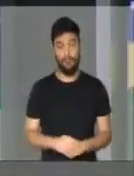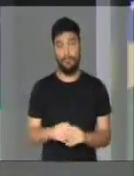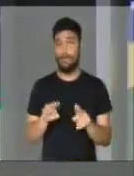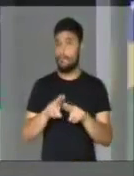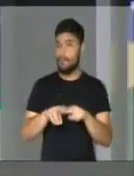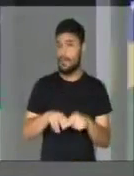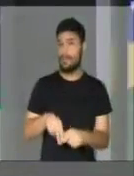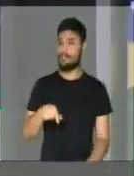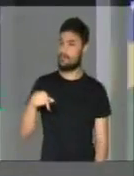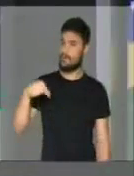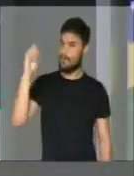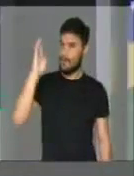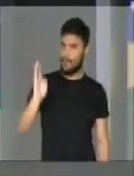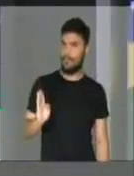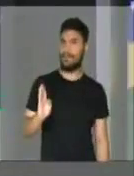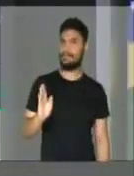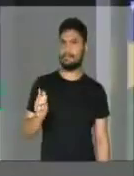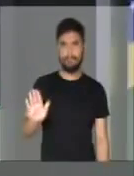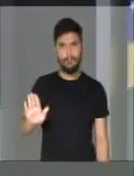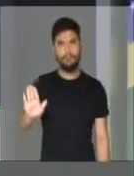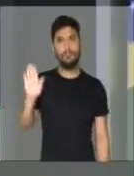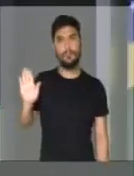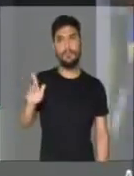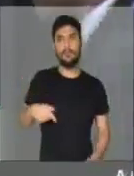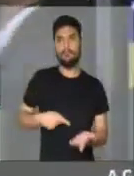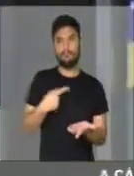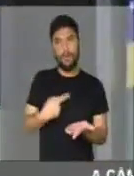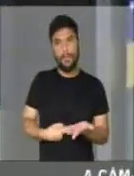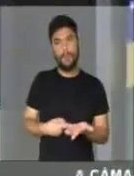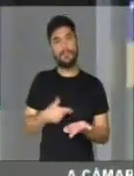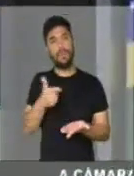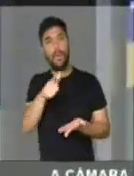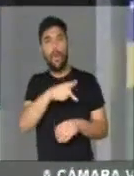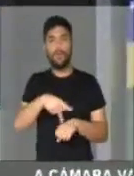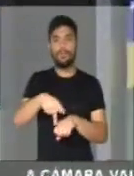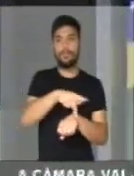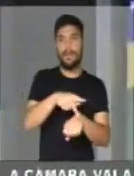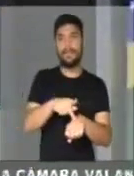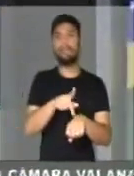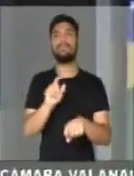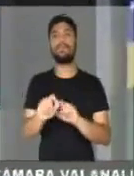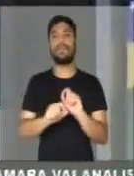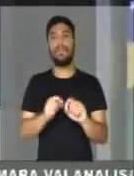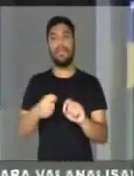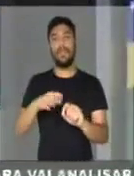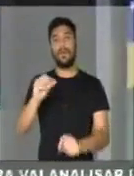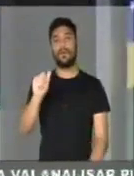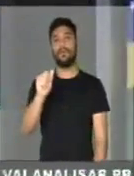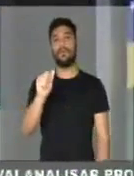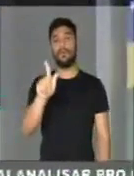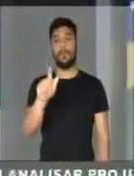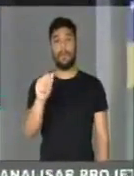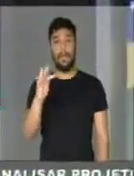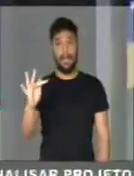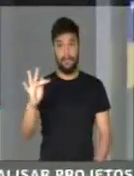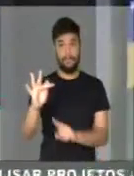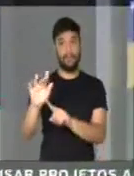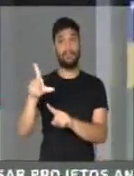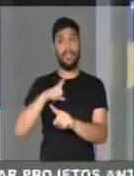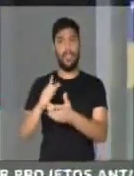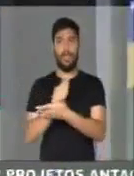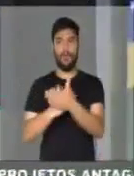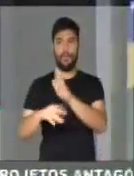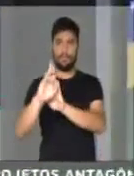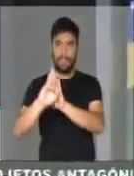ressaltar. Com isso, o país assumiu compromissos internacionais, notadamente o de implementar as recomendações do GAF em